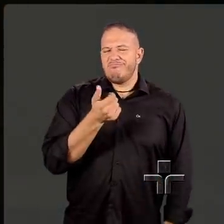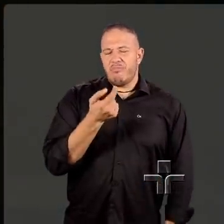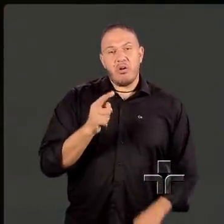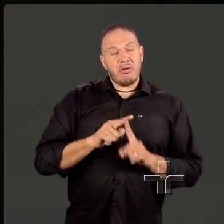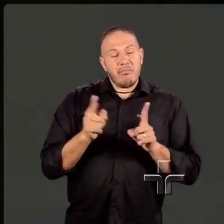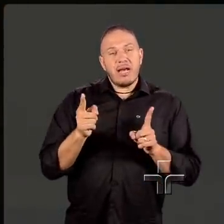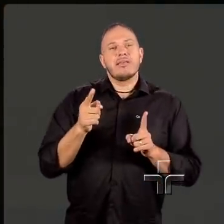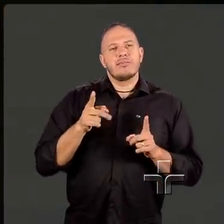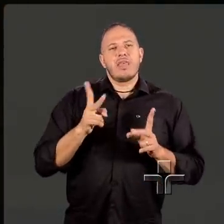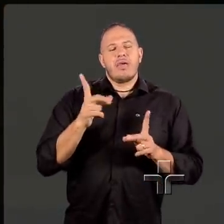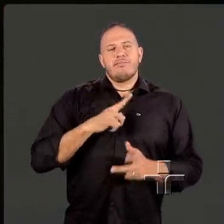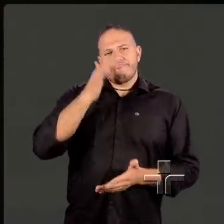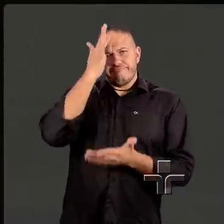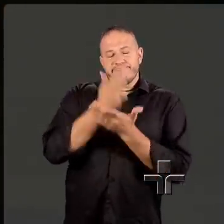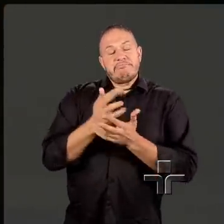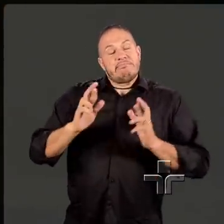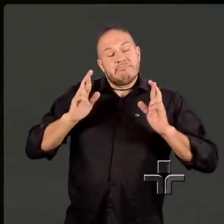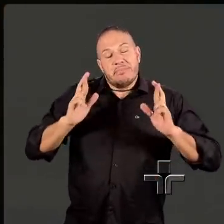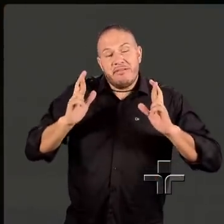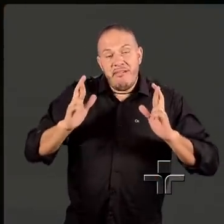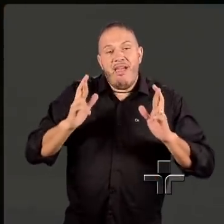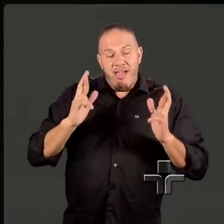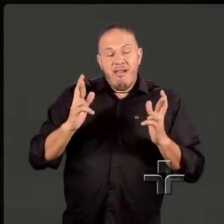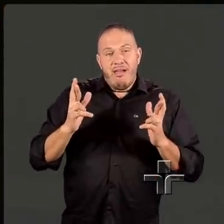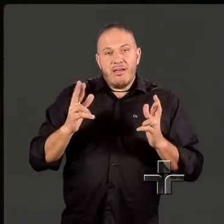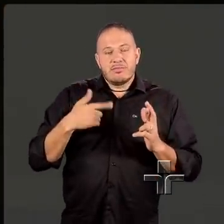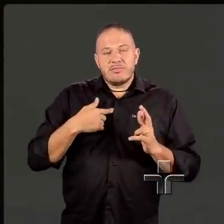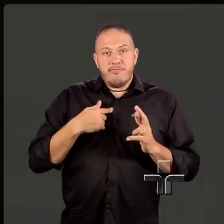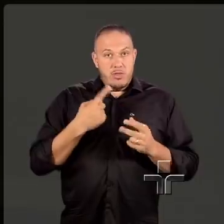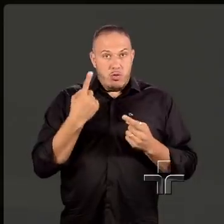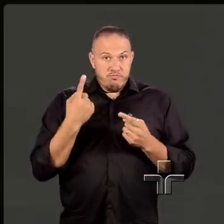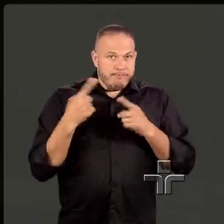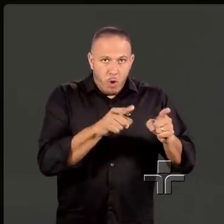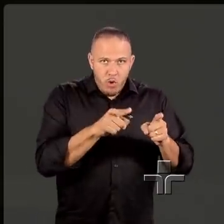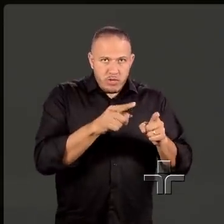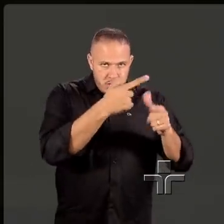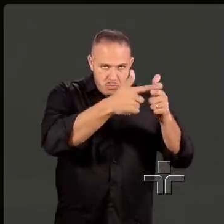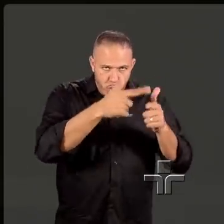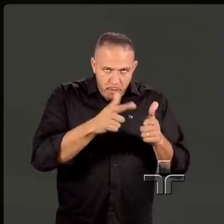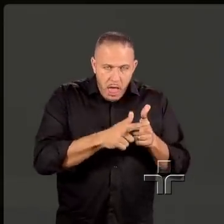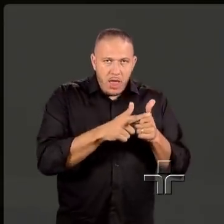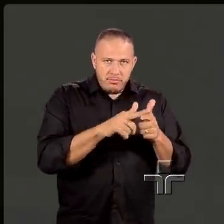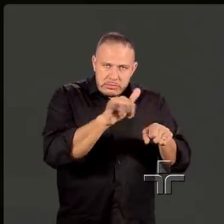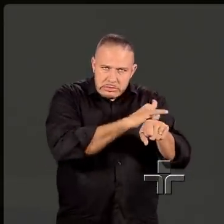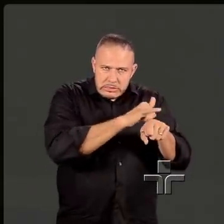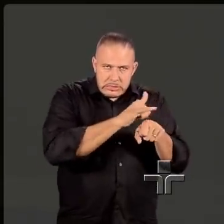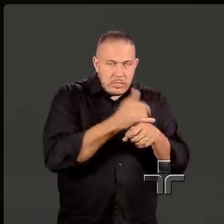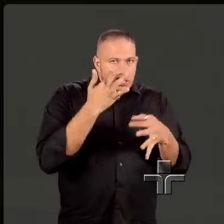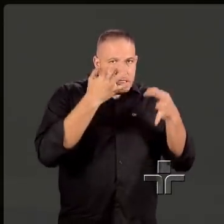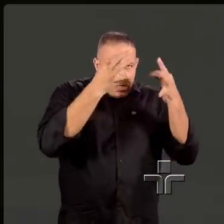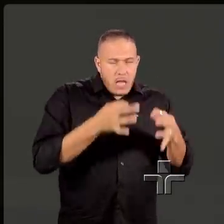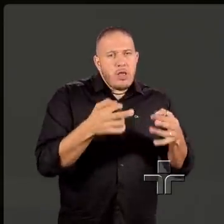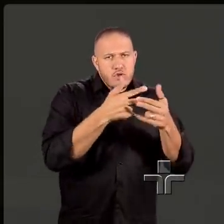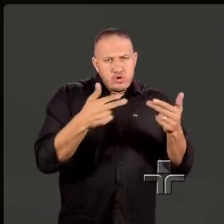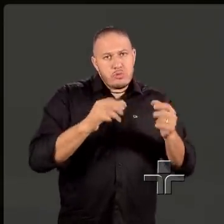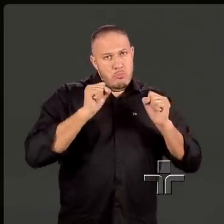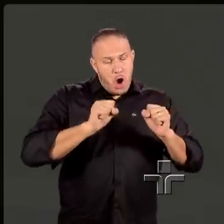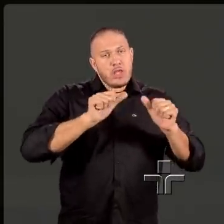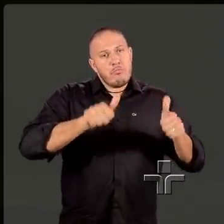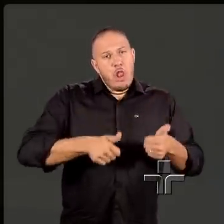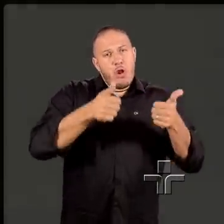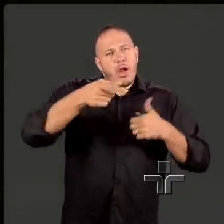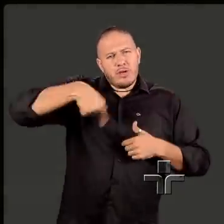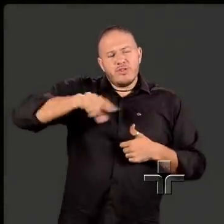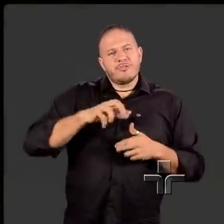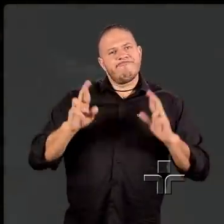sempre uma esperança que, atacado o problema de frente e com métodos científicos, as coisas possam melhorar. É o que todos